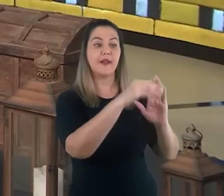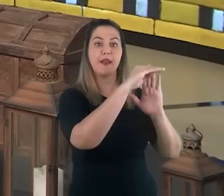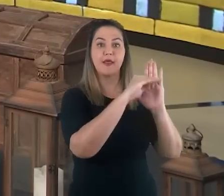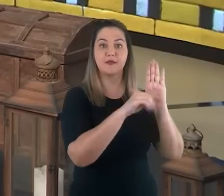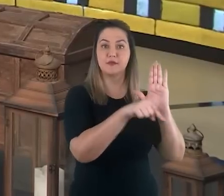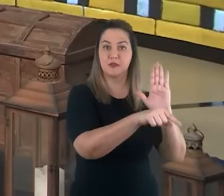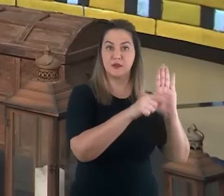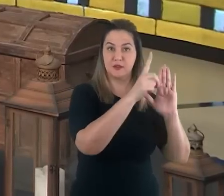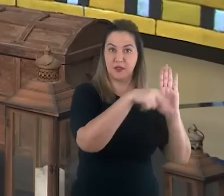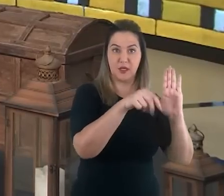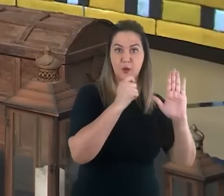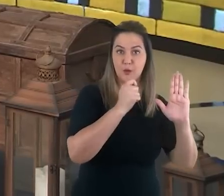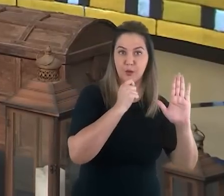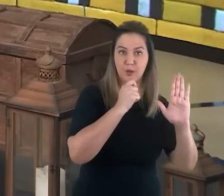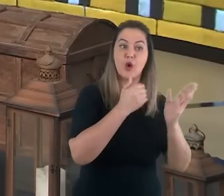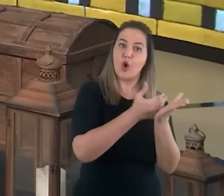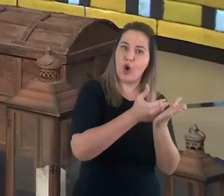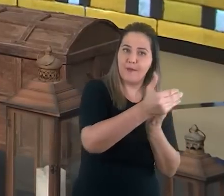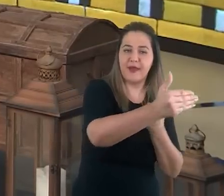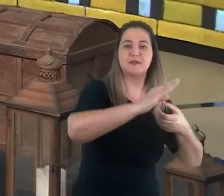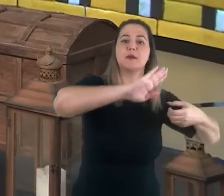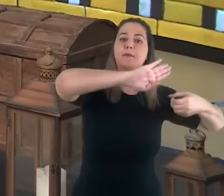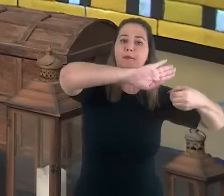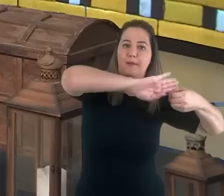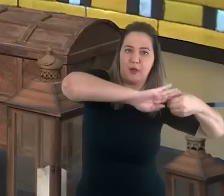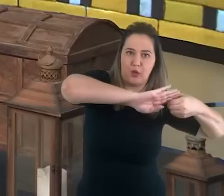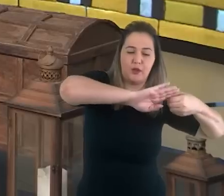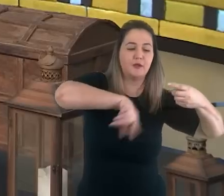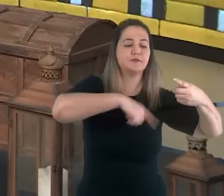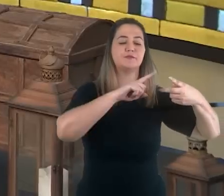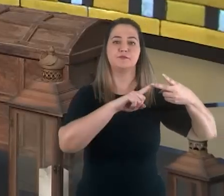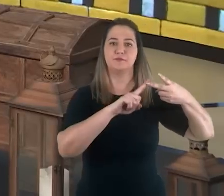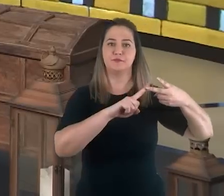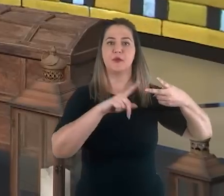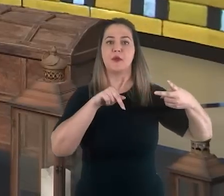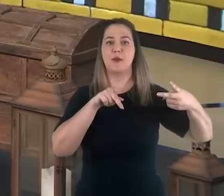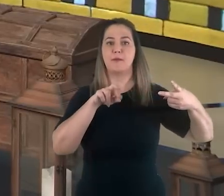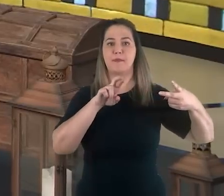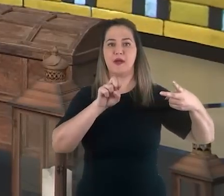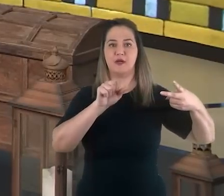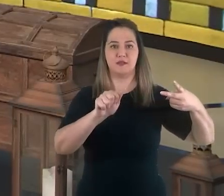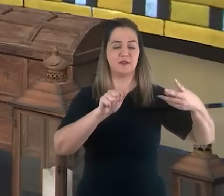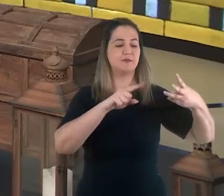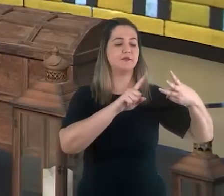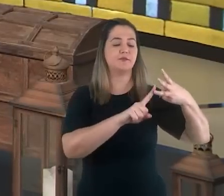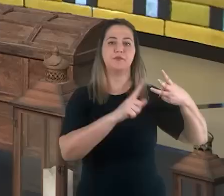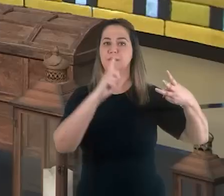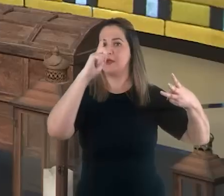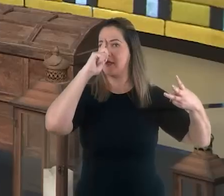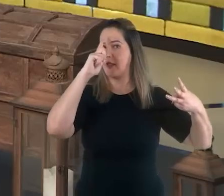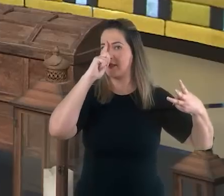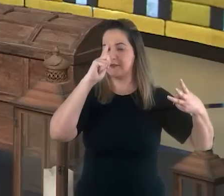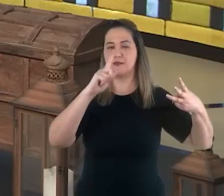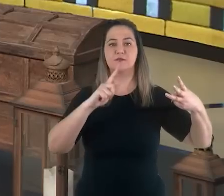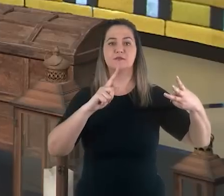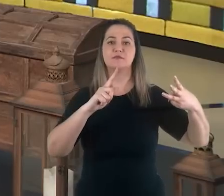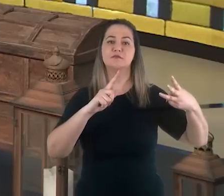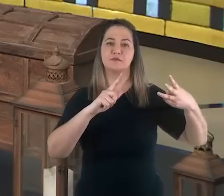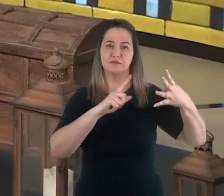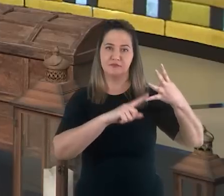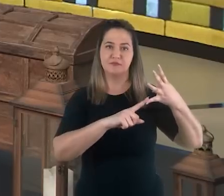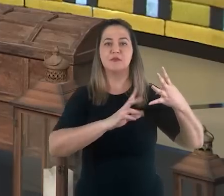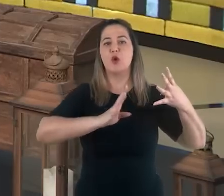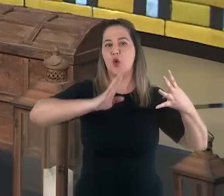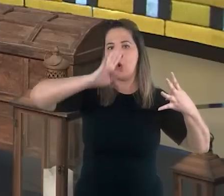E depois vem Babilônia, então, Pérsia, Grécia e sim, todos na mesma sequência. E depois vem Roma, que